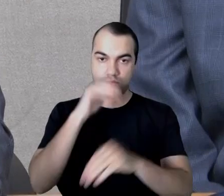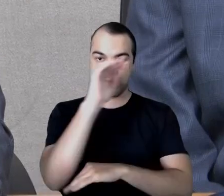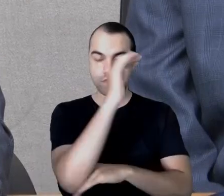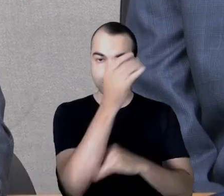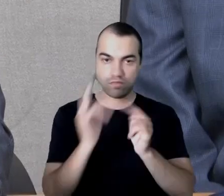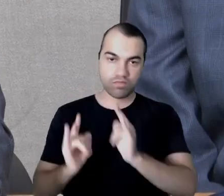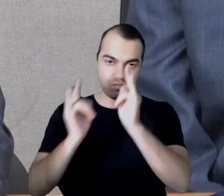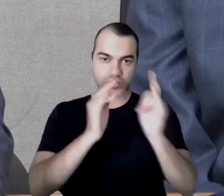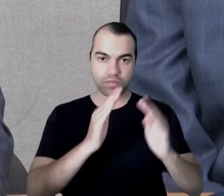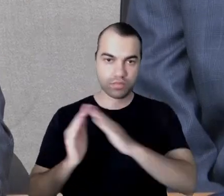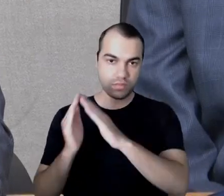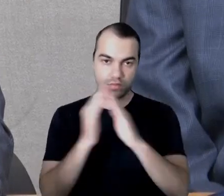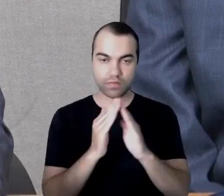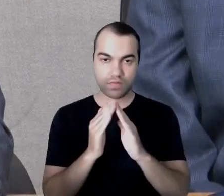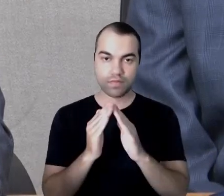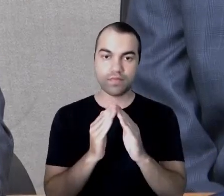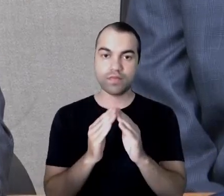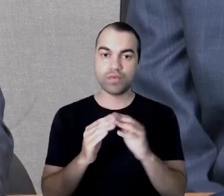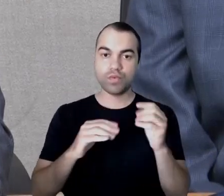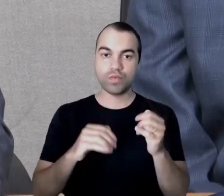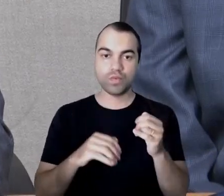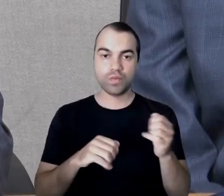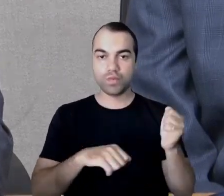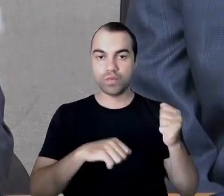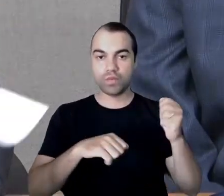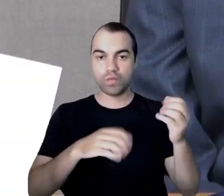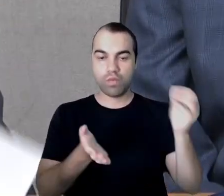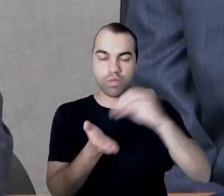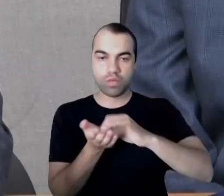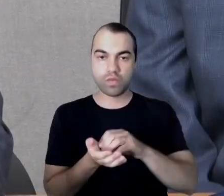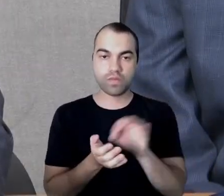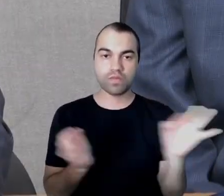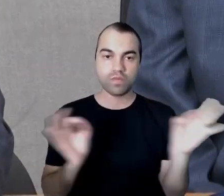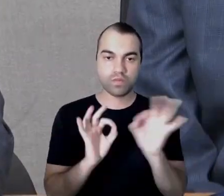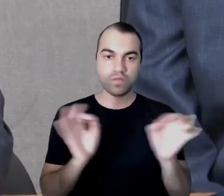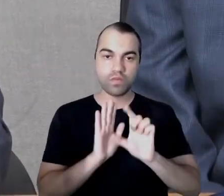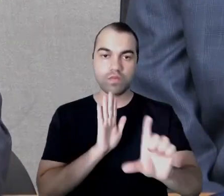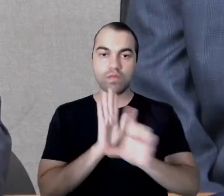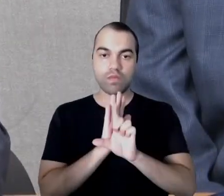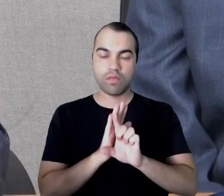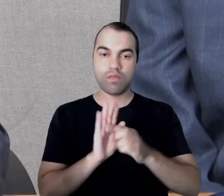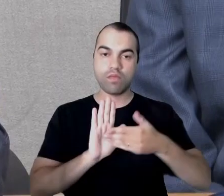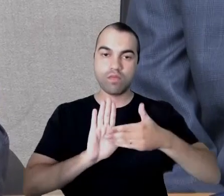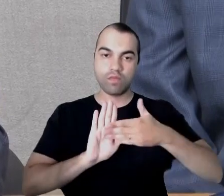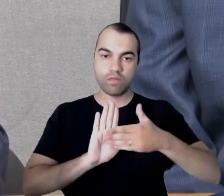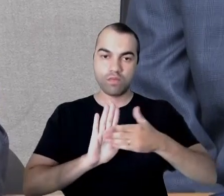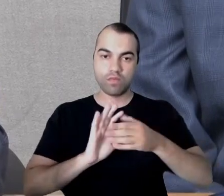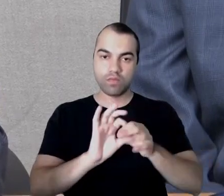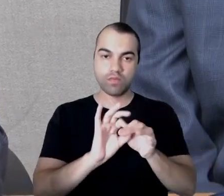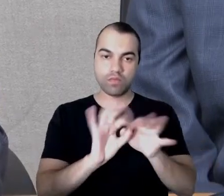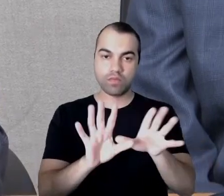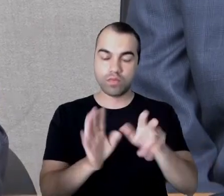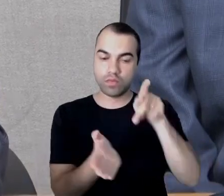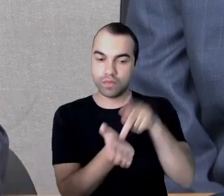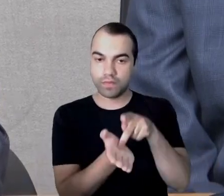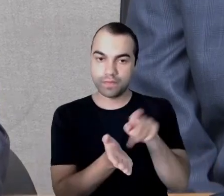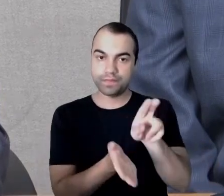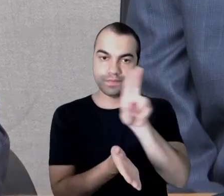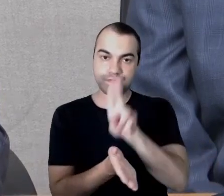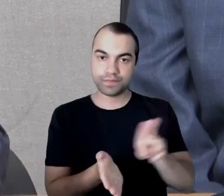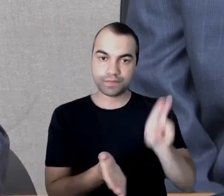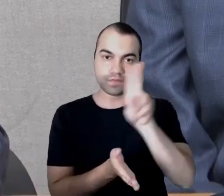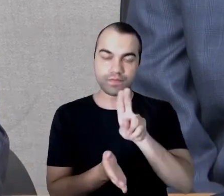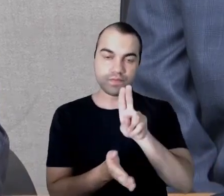não inclui no rol de hipóteses de audiências as leis que tratam sobre a concessão de direito real de uso de bem público